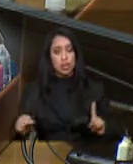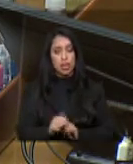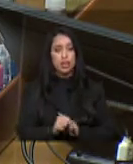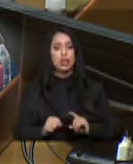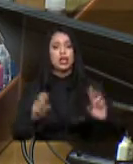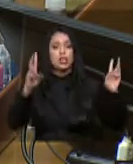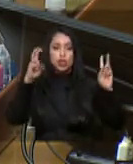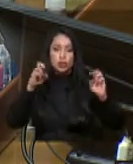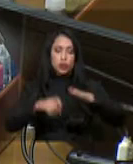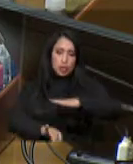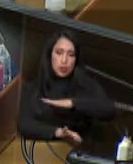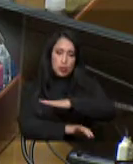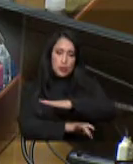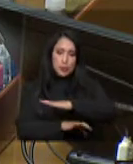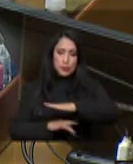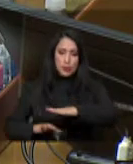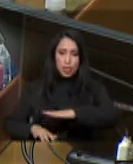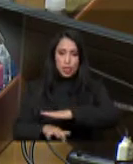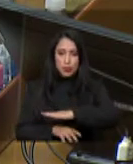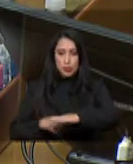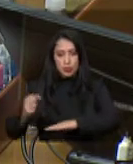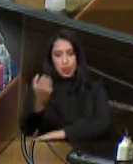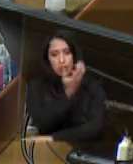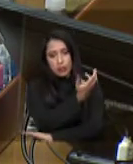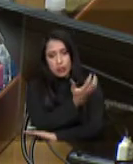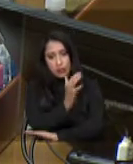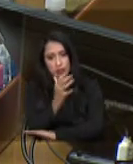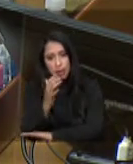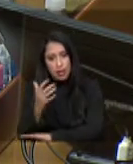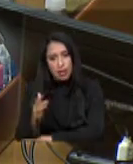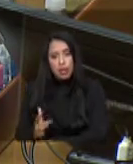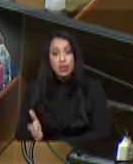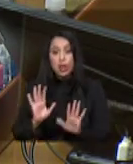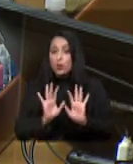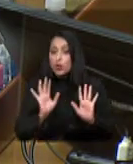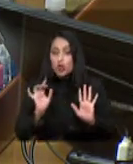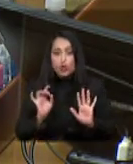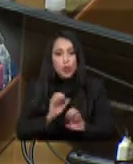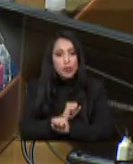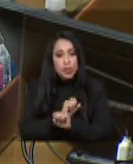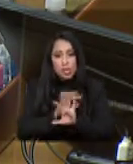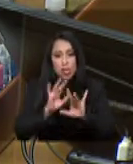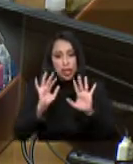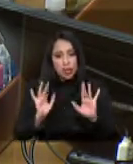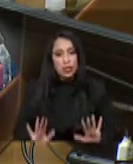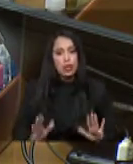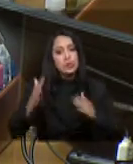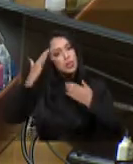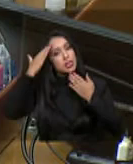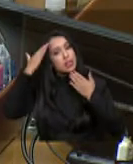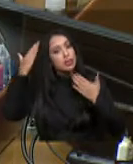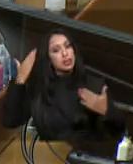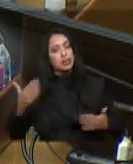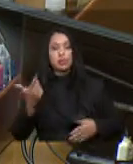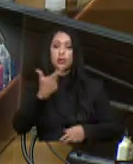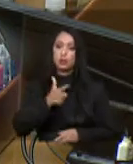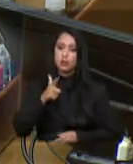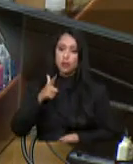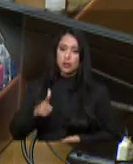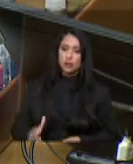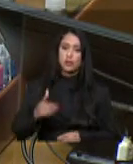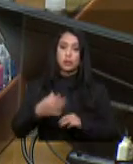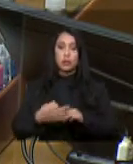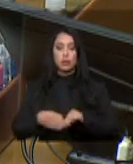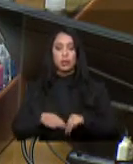ambiental há um tratamento constitucional específico, apenas isso, para deixar claro, presidente. Mas agradecendo mais uma vez o